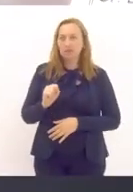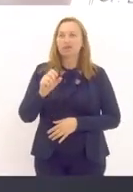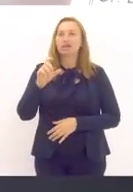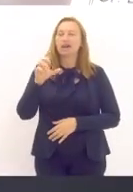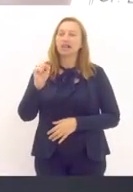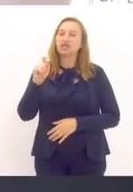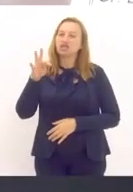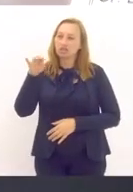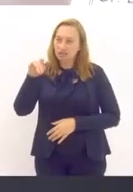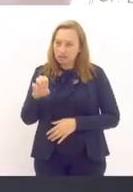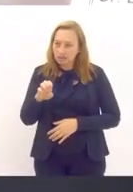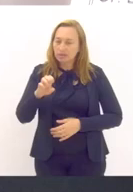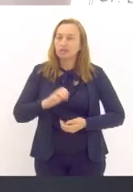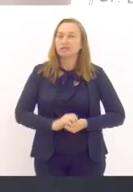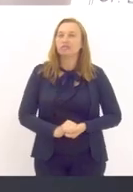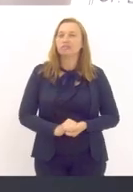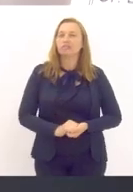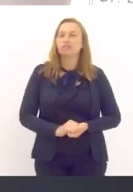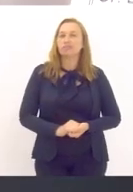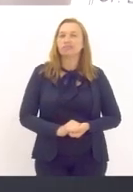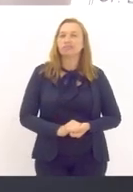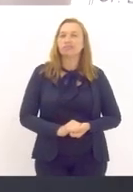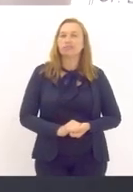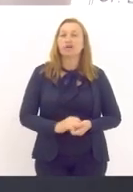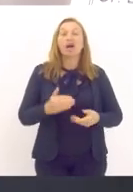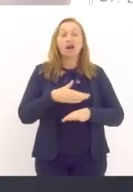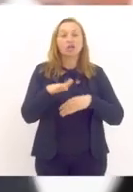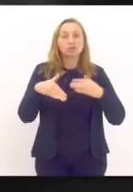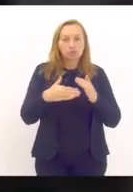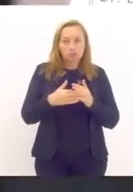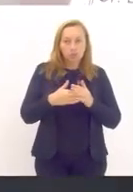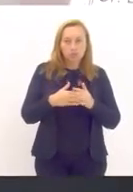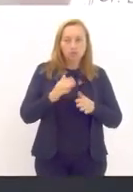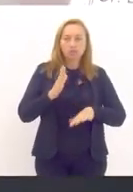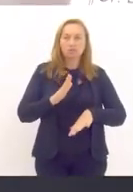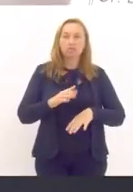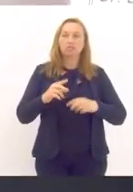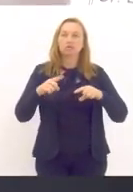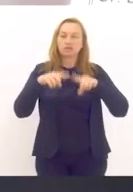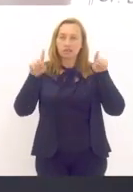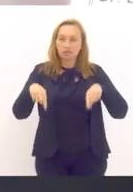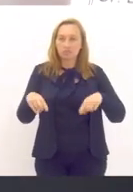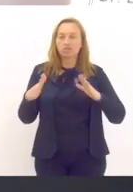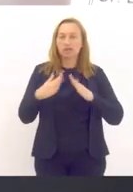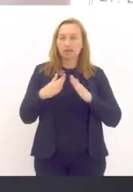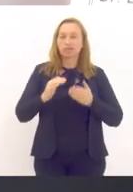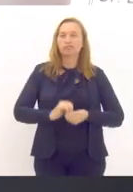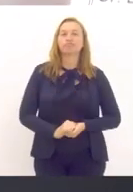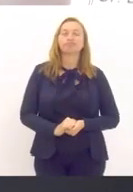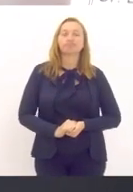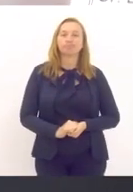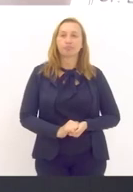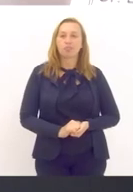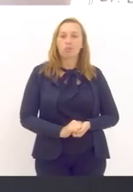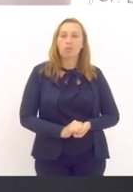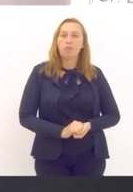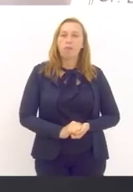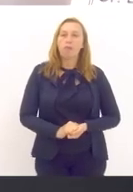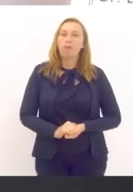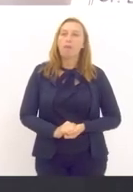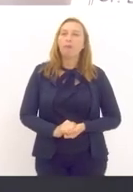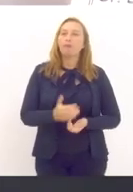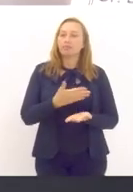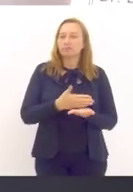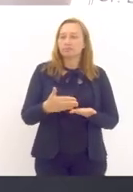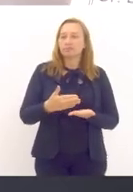Mello, e, enfim, a todos os demais servidores aqui da casa. Começamos com o